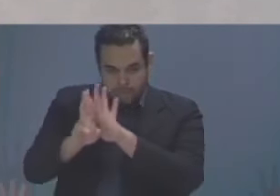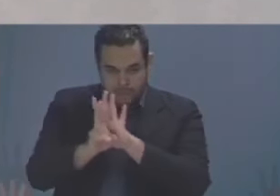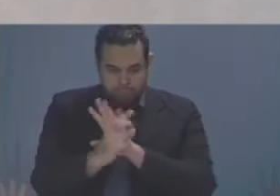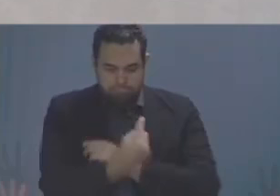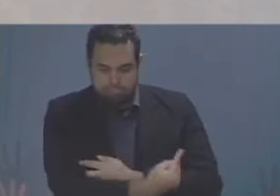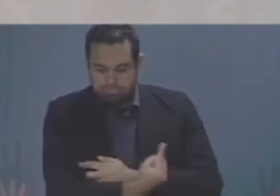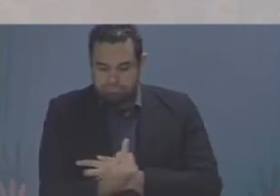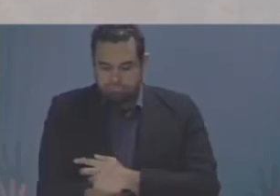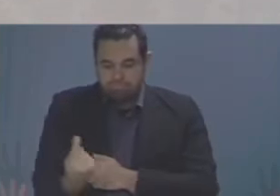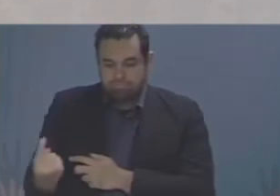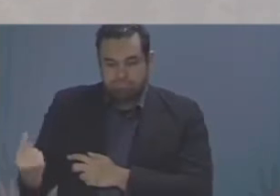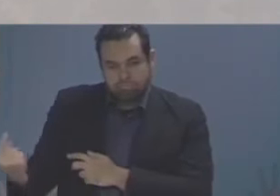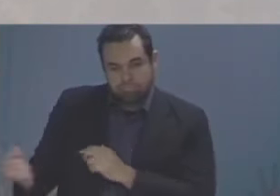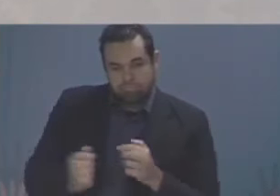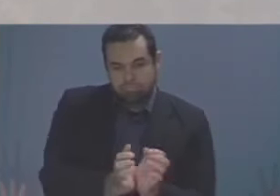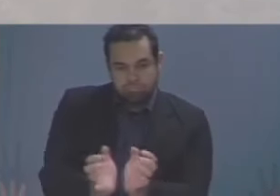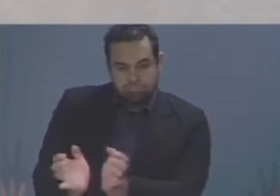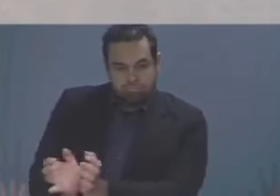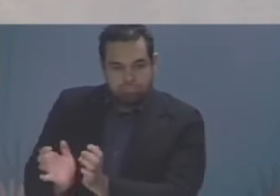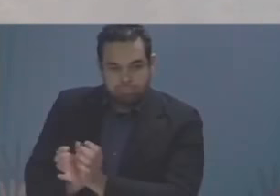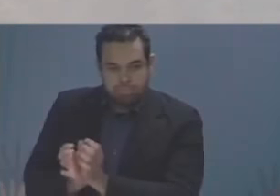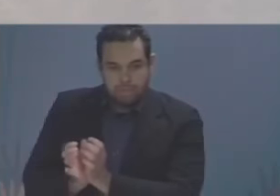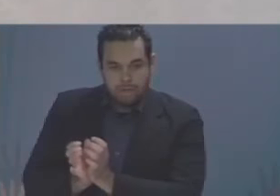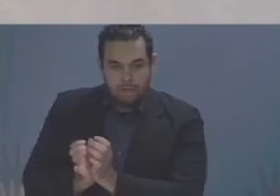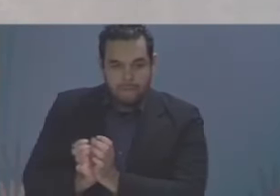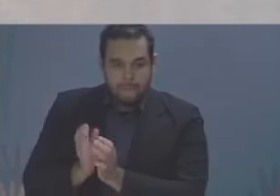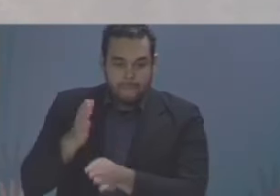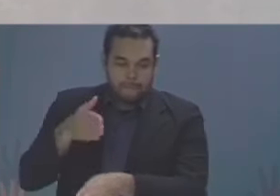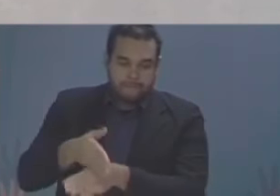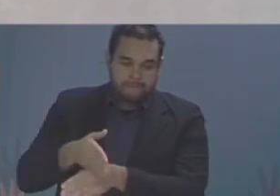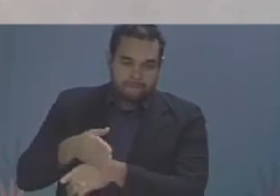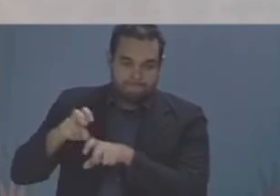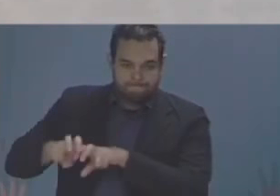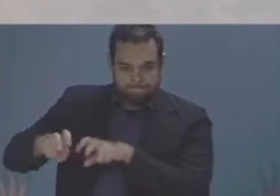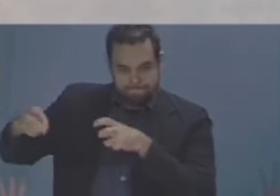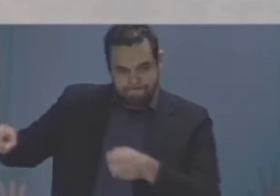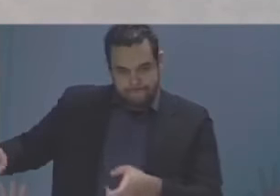chapas presentes a esse debate para compor a mesa.